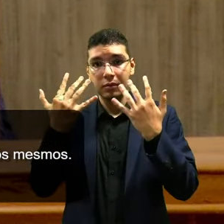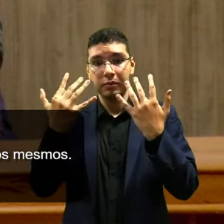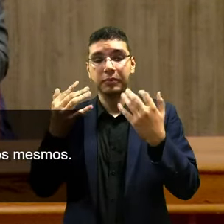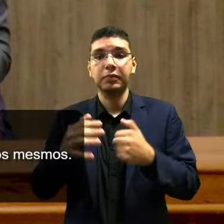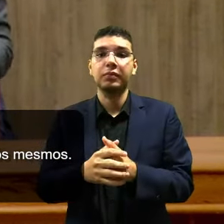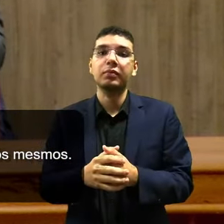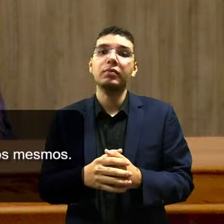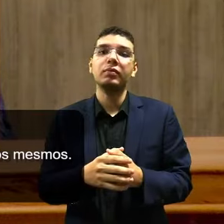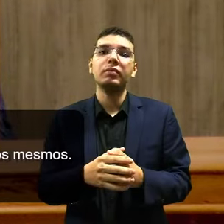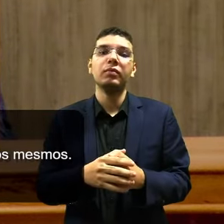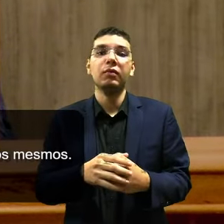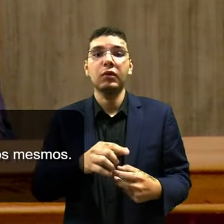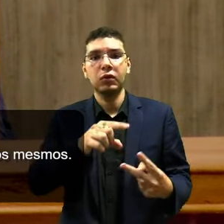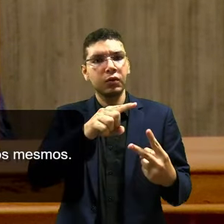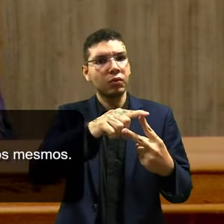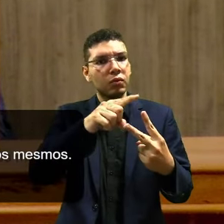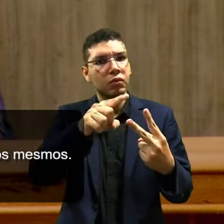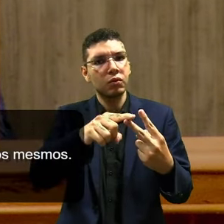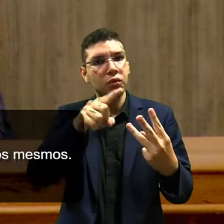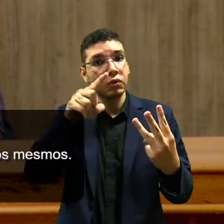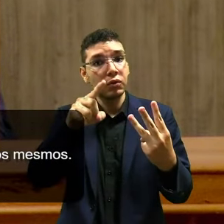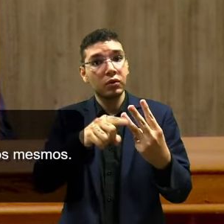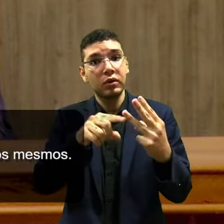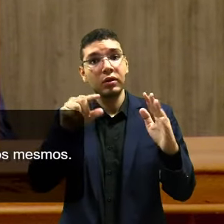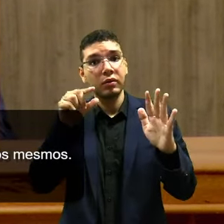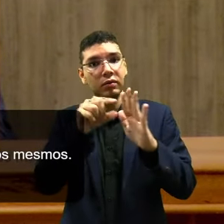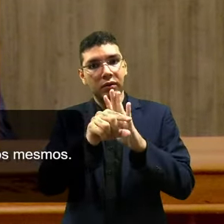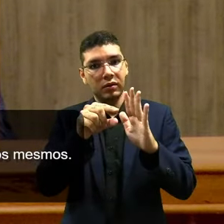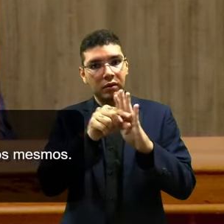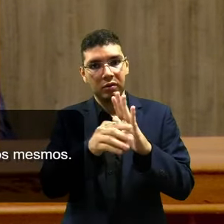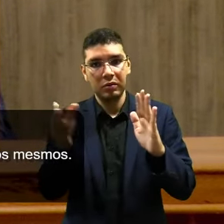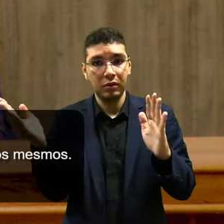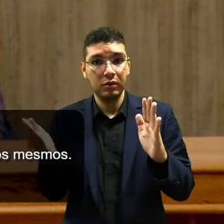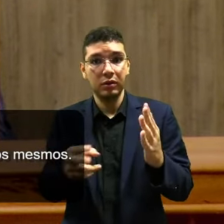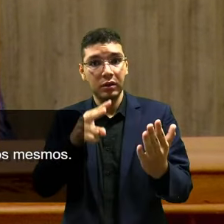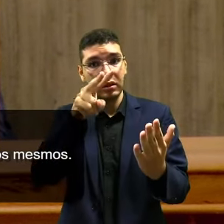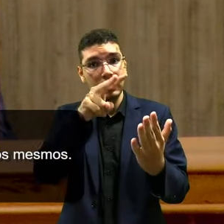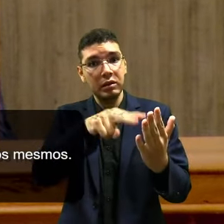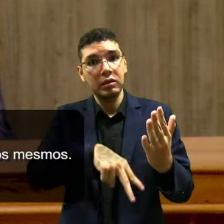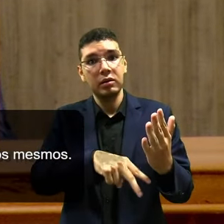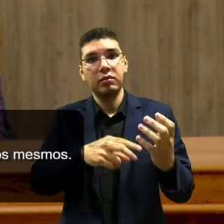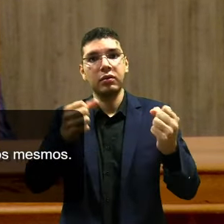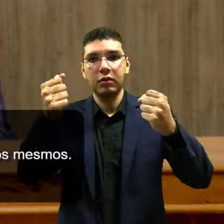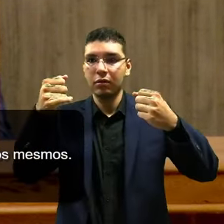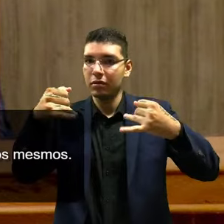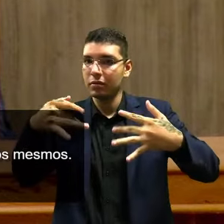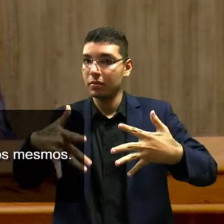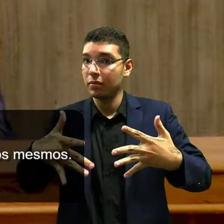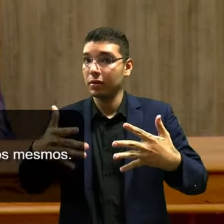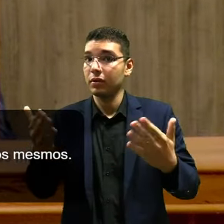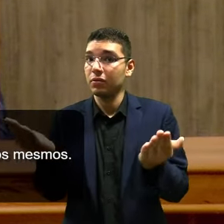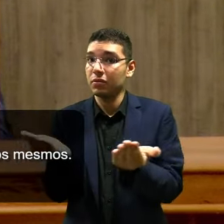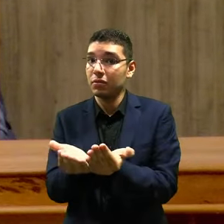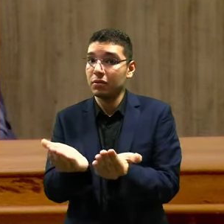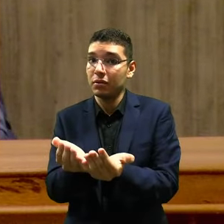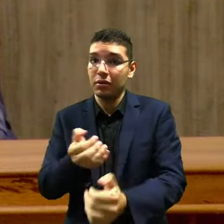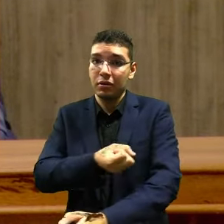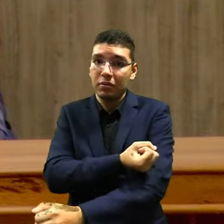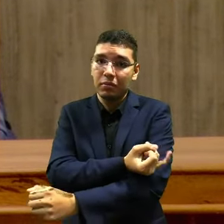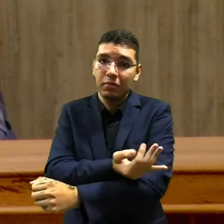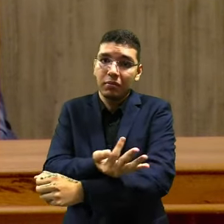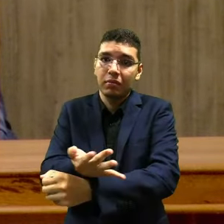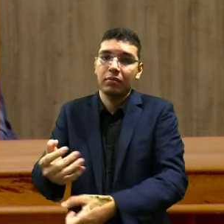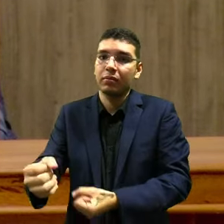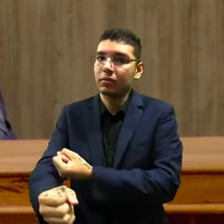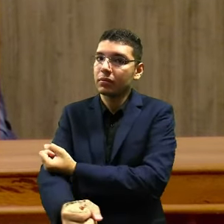aliás os três versículos que foram lidos aqui eles estão falando do ouvinte emocional e quando eu